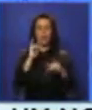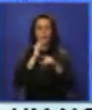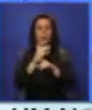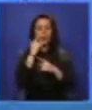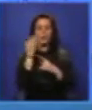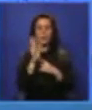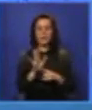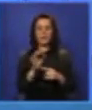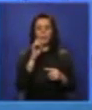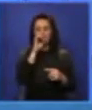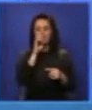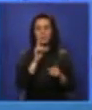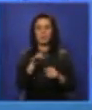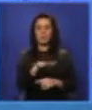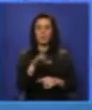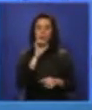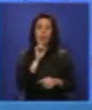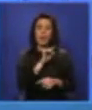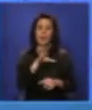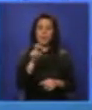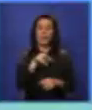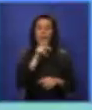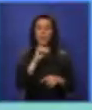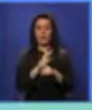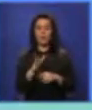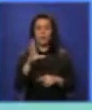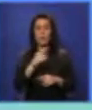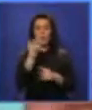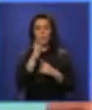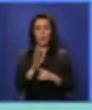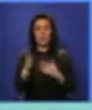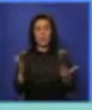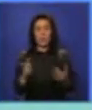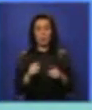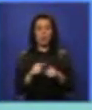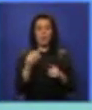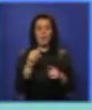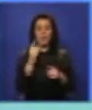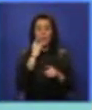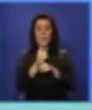outro exemplo e ainda o caso da Carla. Temos mais um exemplo utilizando